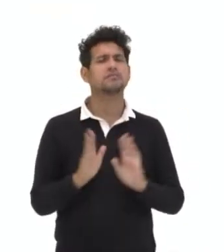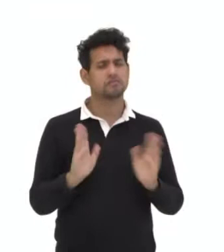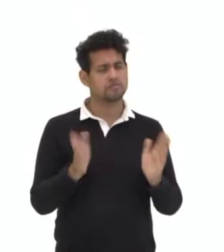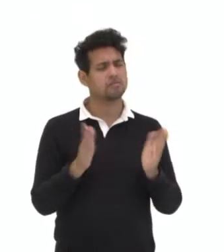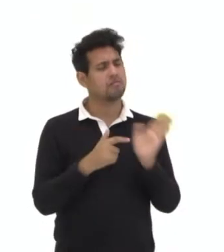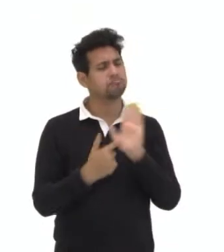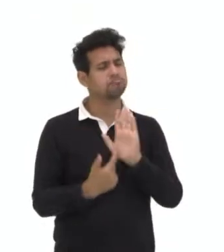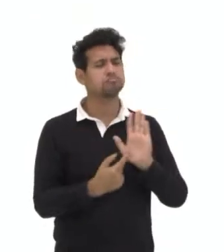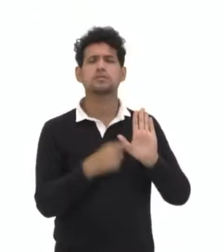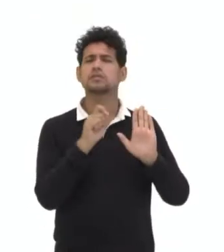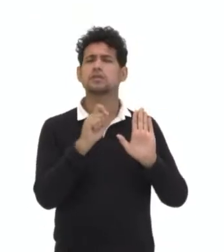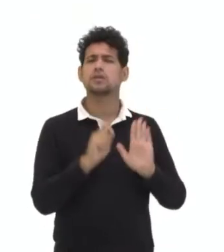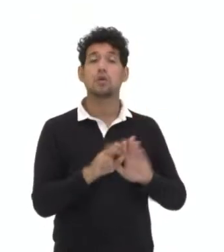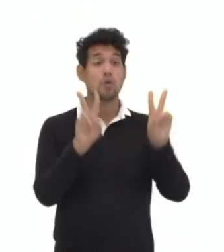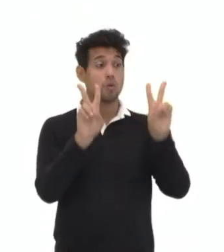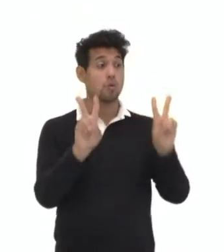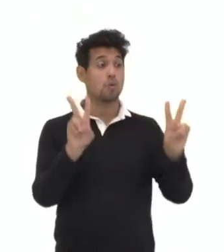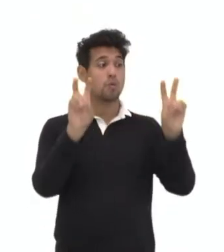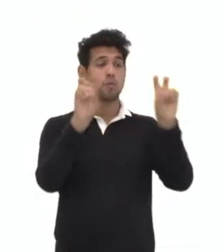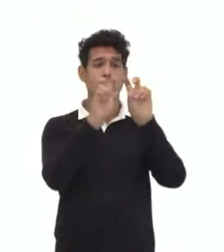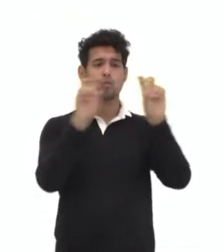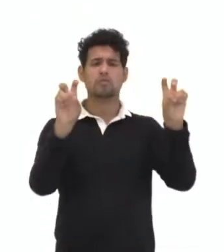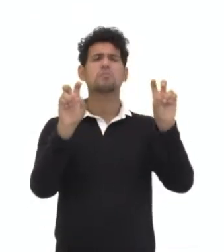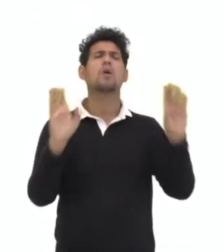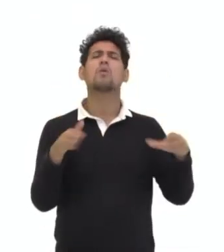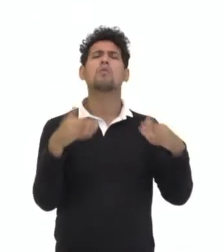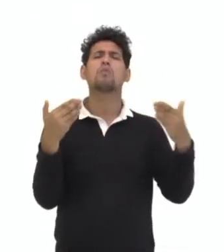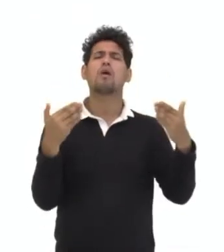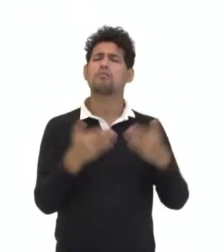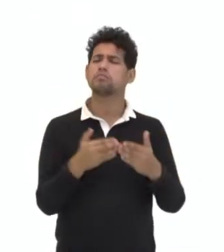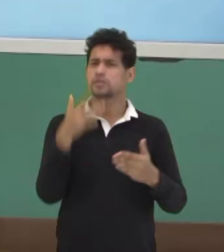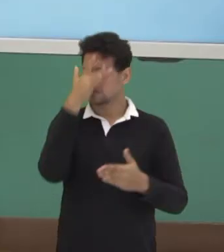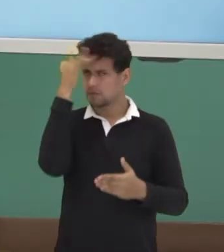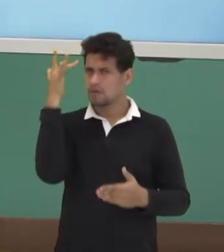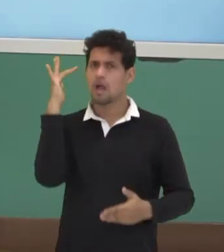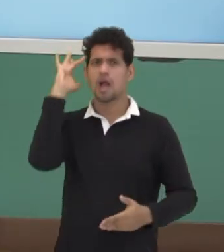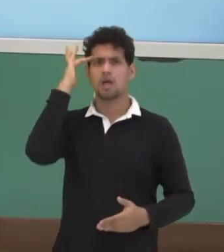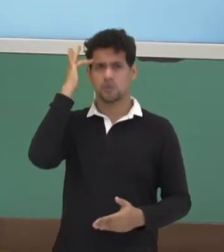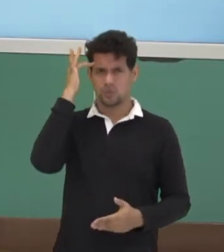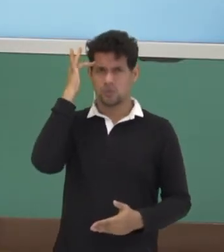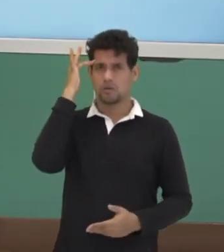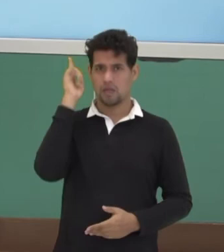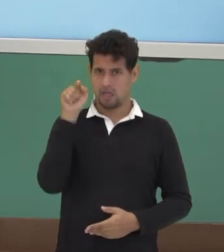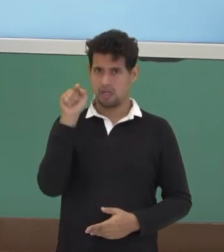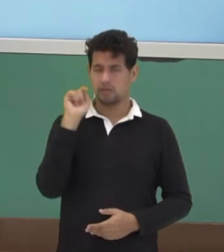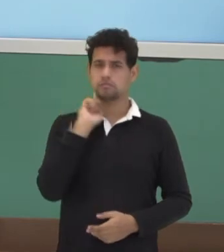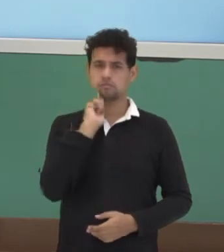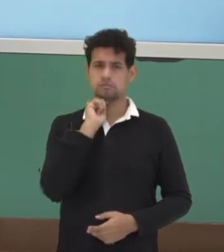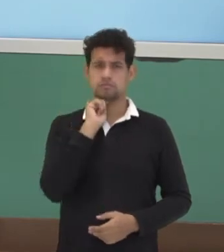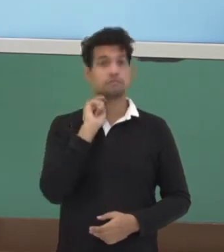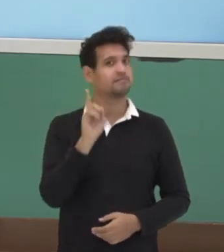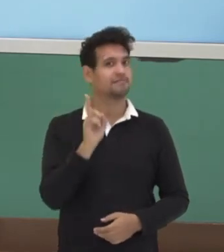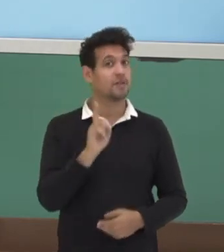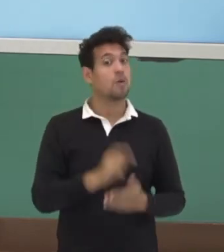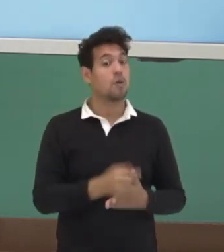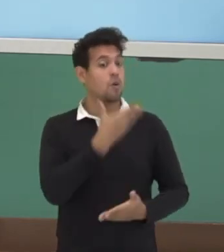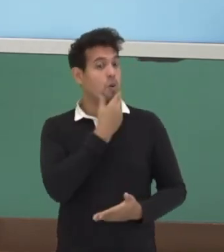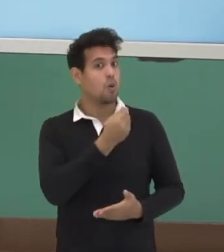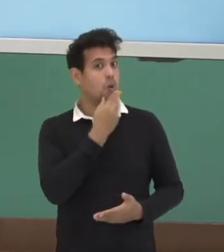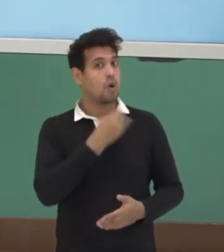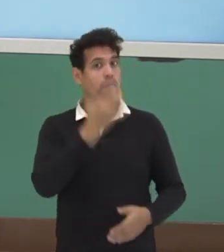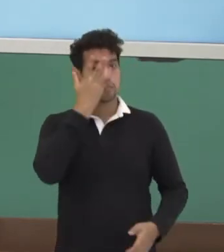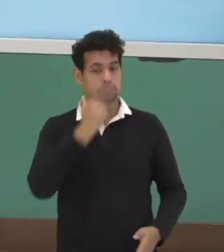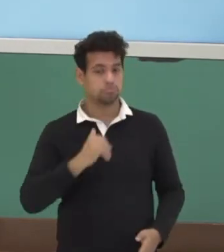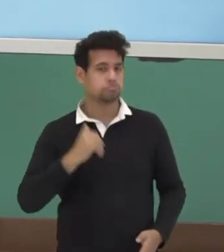mostram, né, que o tema está voltado para que tipo de público? Adulto? Não, está voltado para o público masculino e